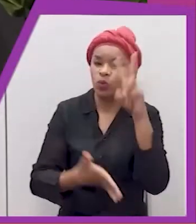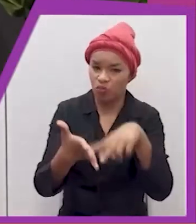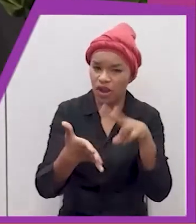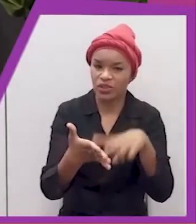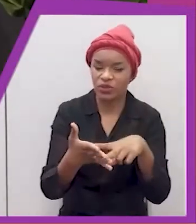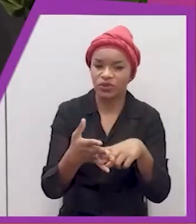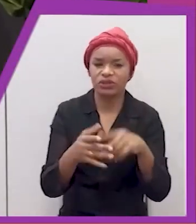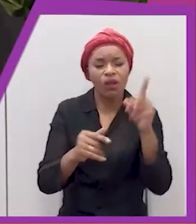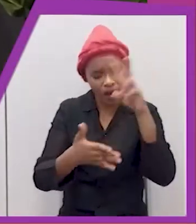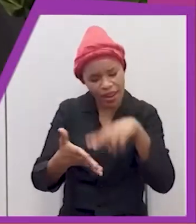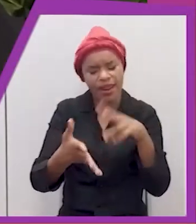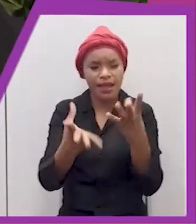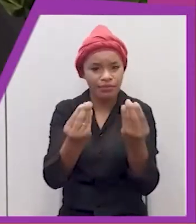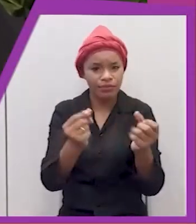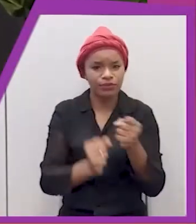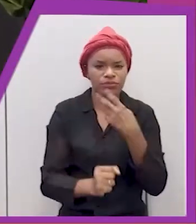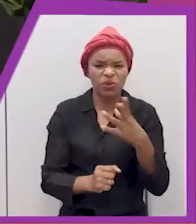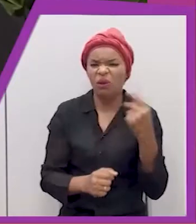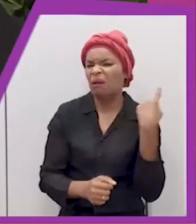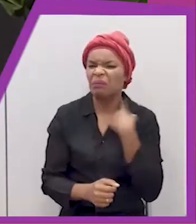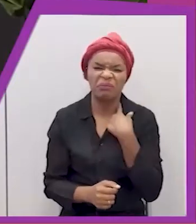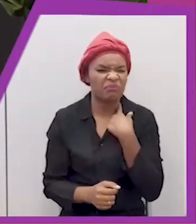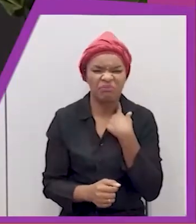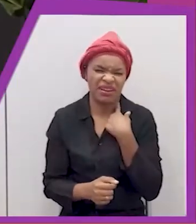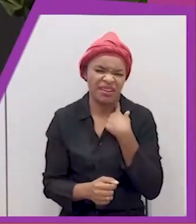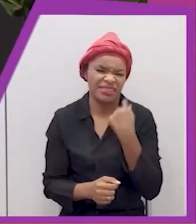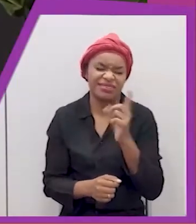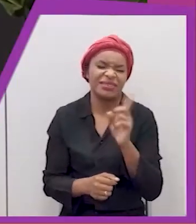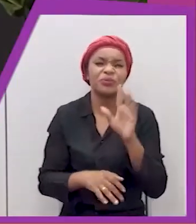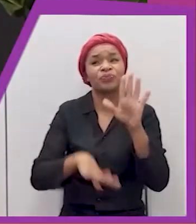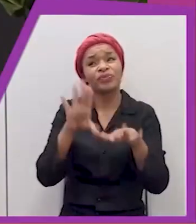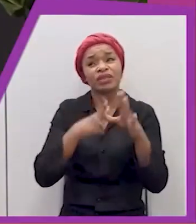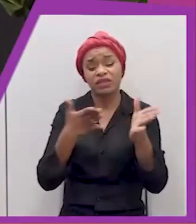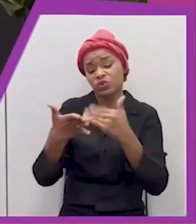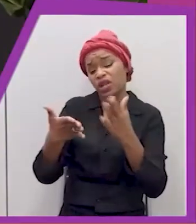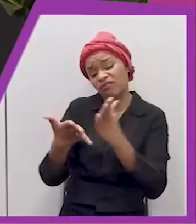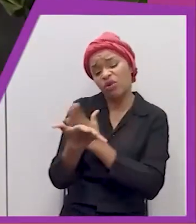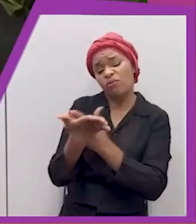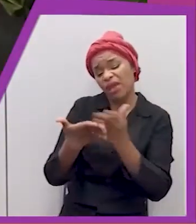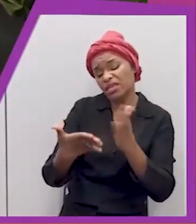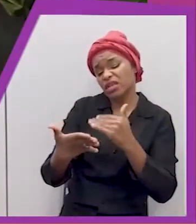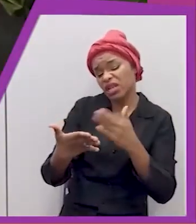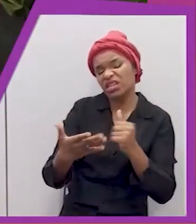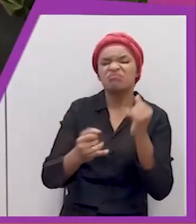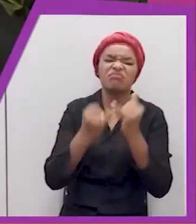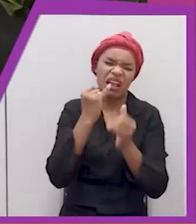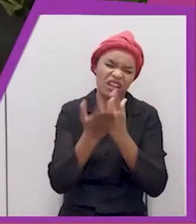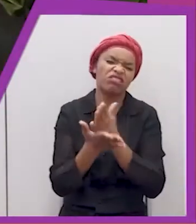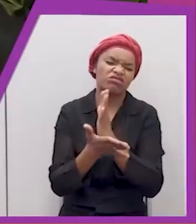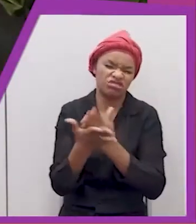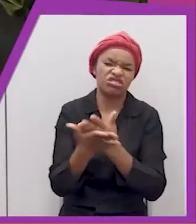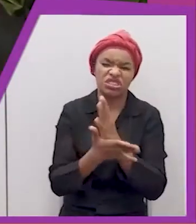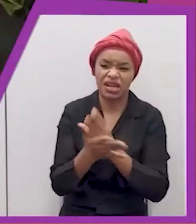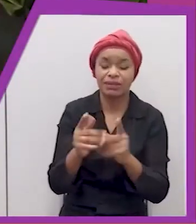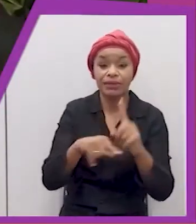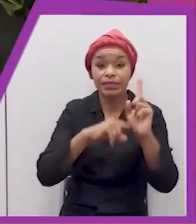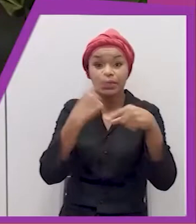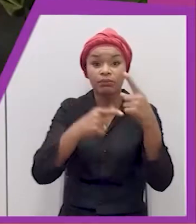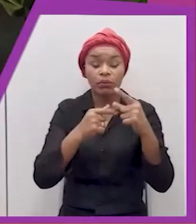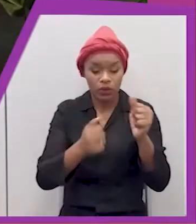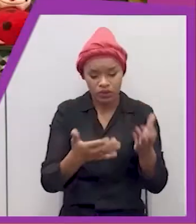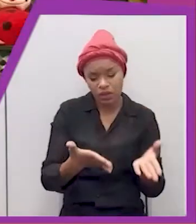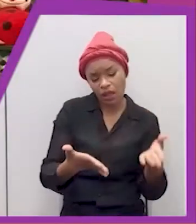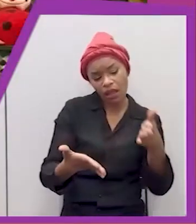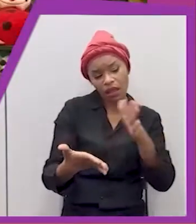não existe mas está nascendo agora e assim como o rio ela pode nascer então assim as crianças pequenas é observar tudo